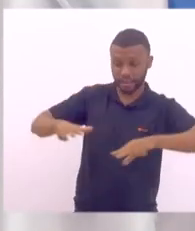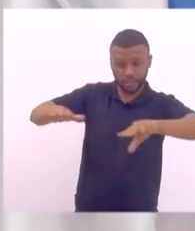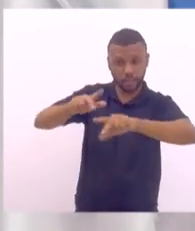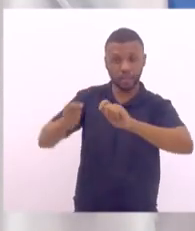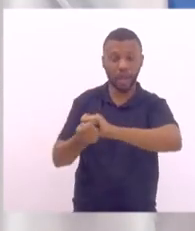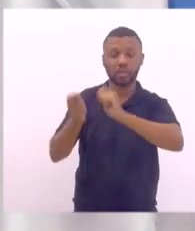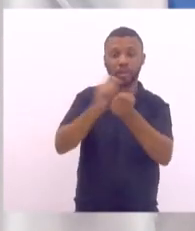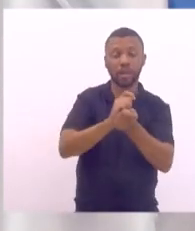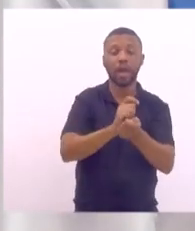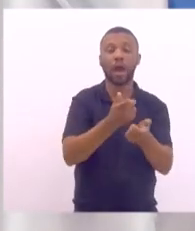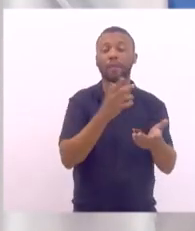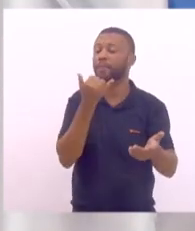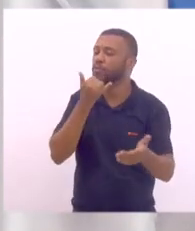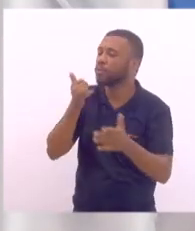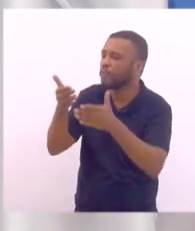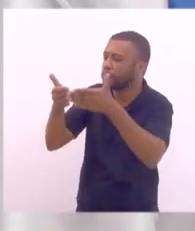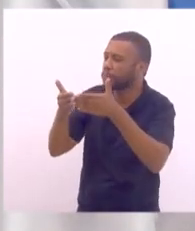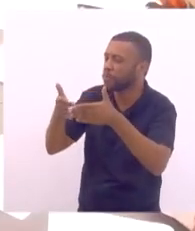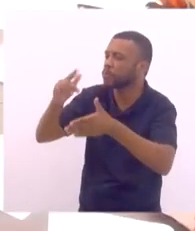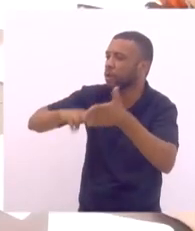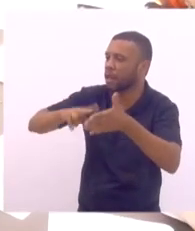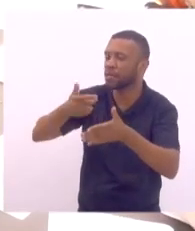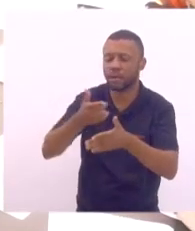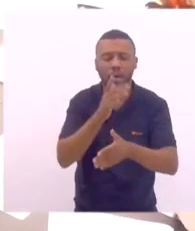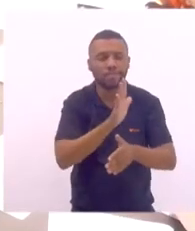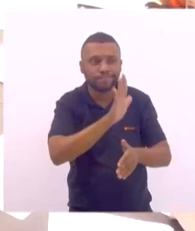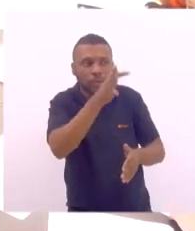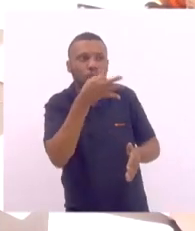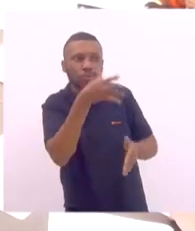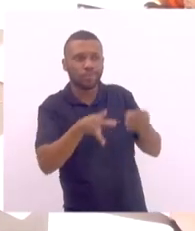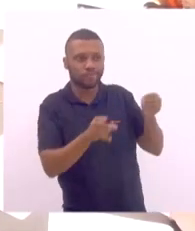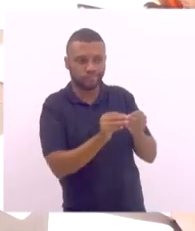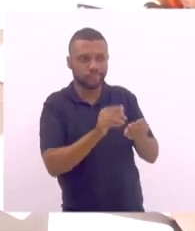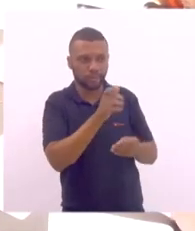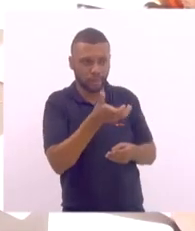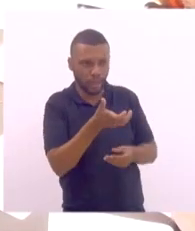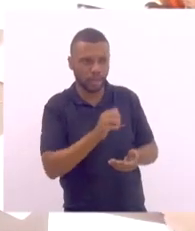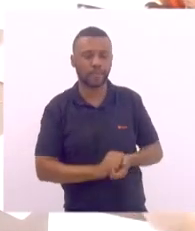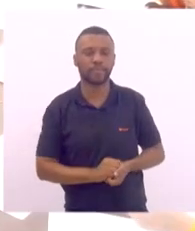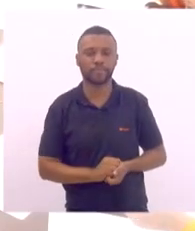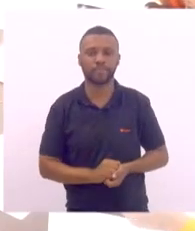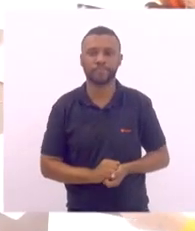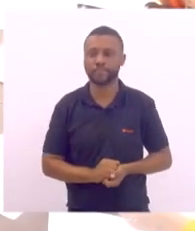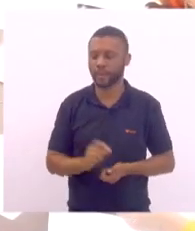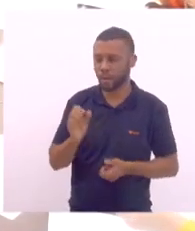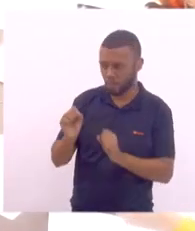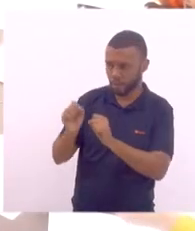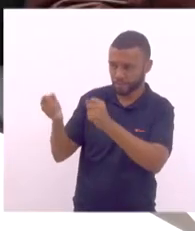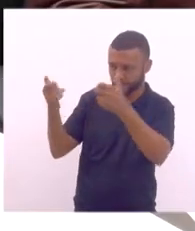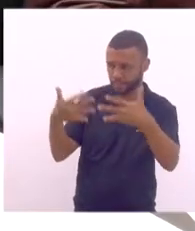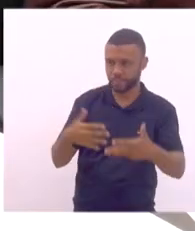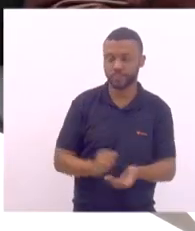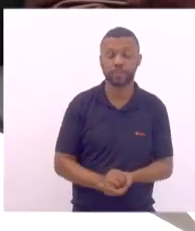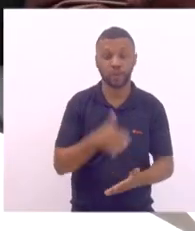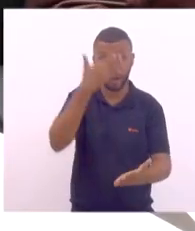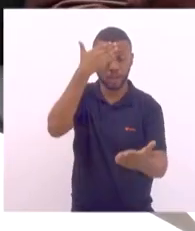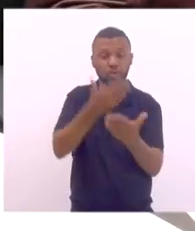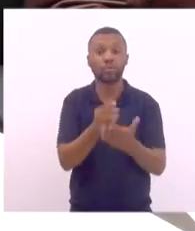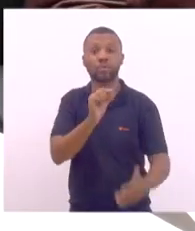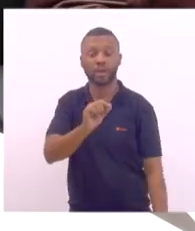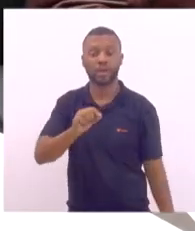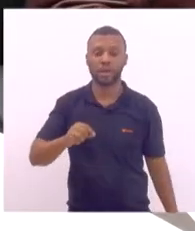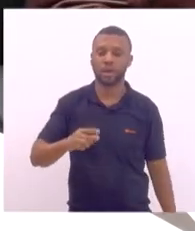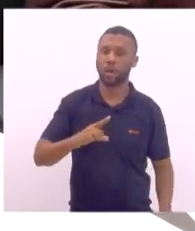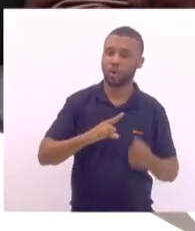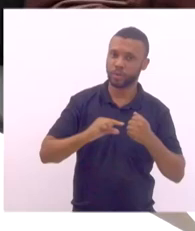embora. Peraí. Quer, presidente, uma sugestão? Oi. Eu acho que os artigos 3º